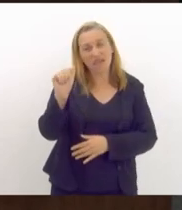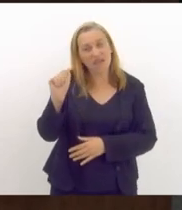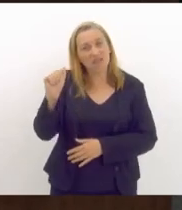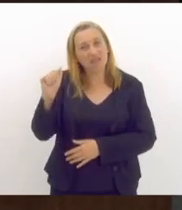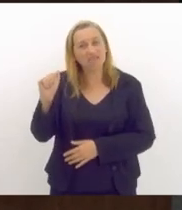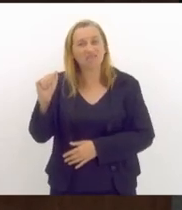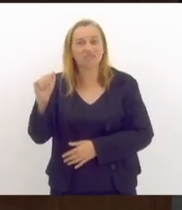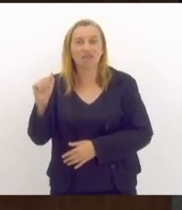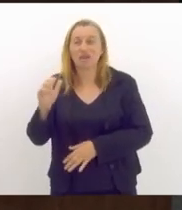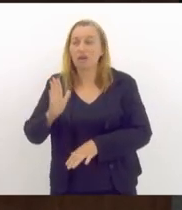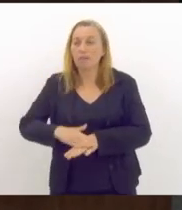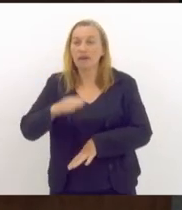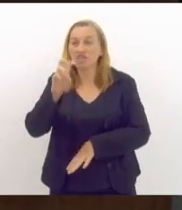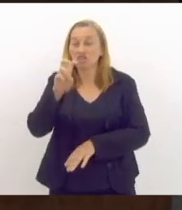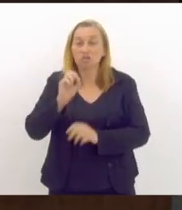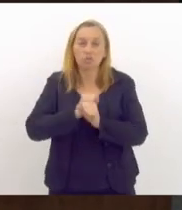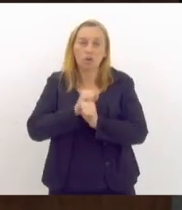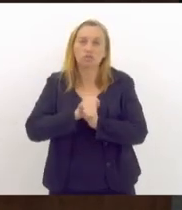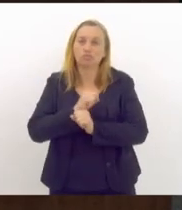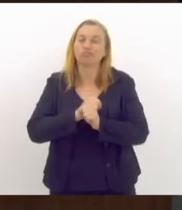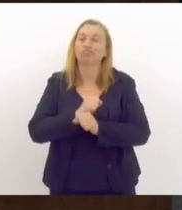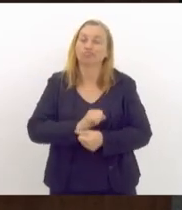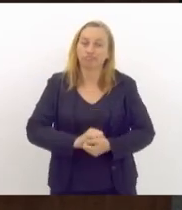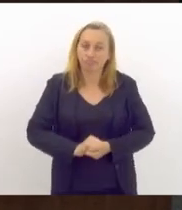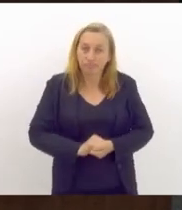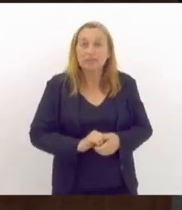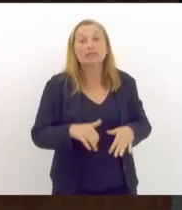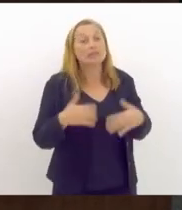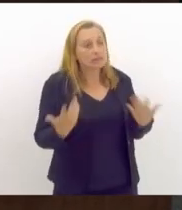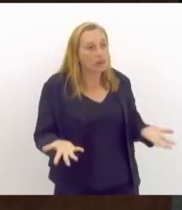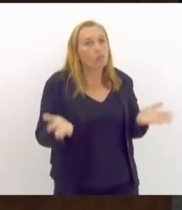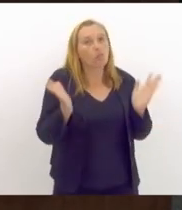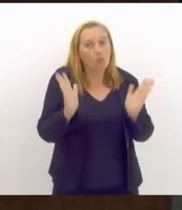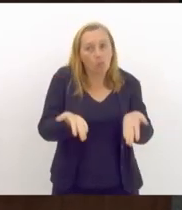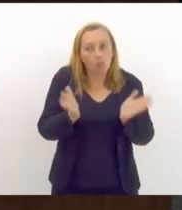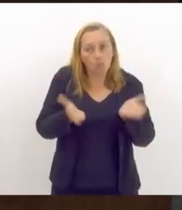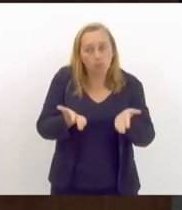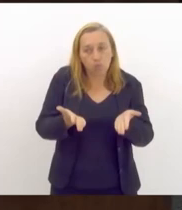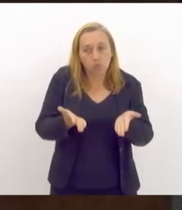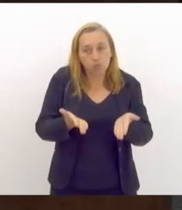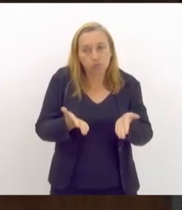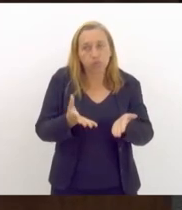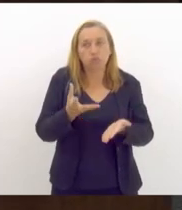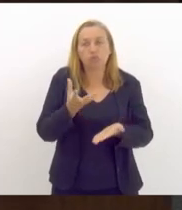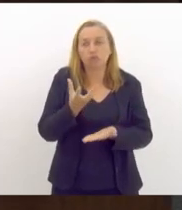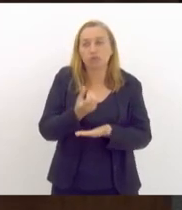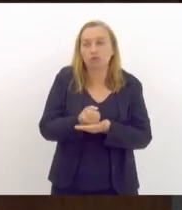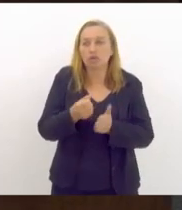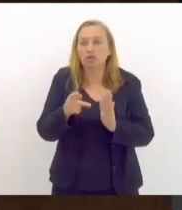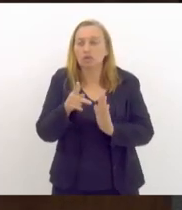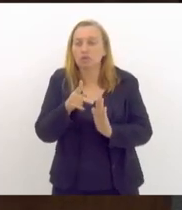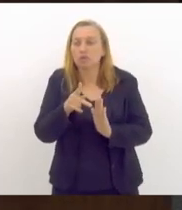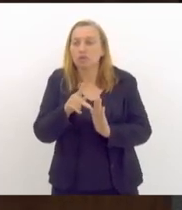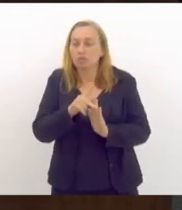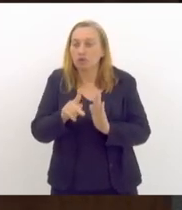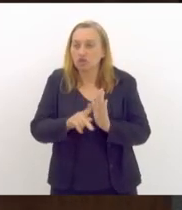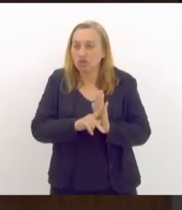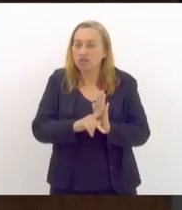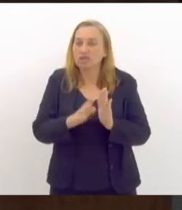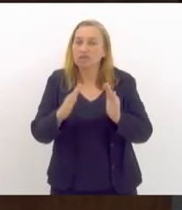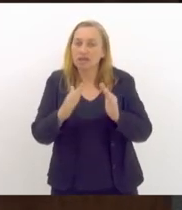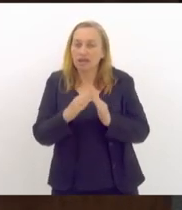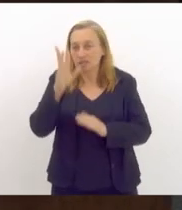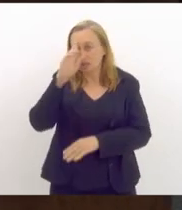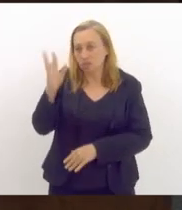Inter é mais de cinco anos então hoje eu tô colando um projeto nessa casa Presidente